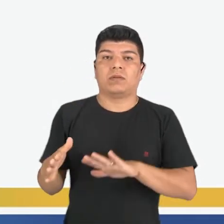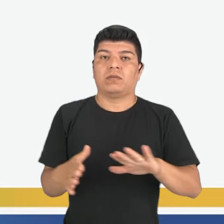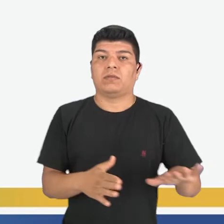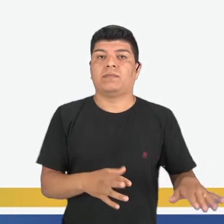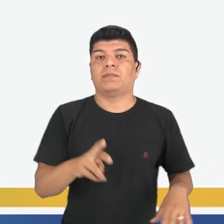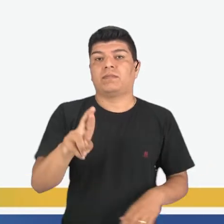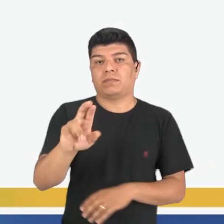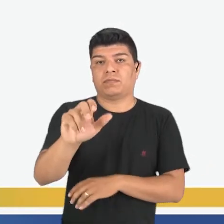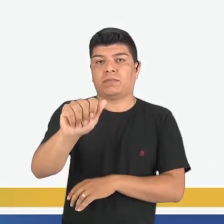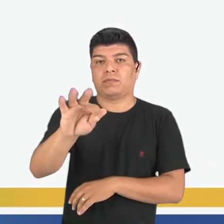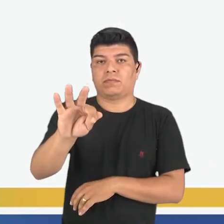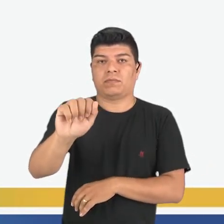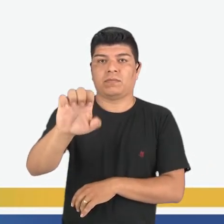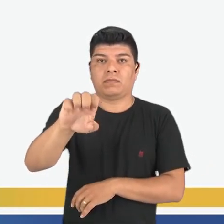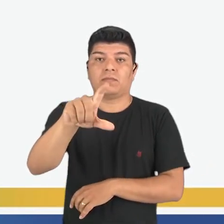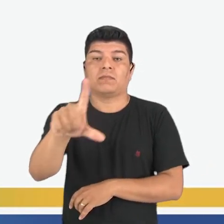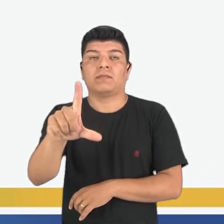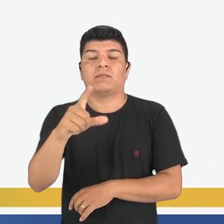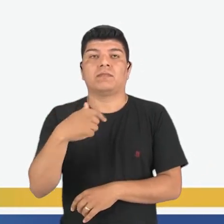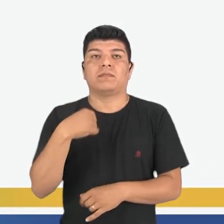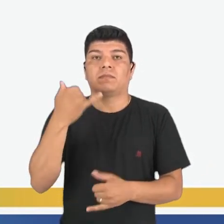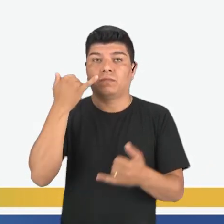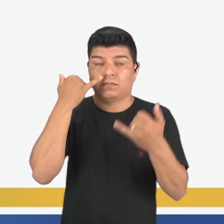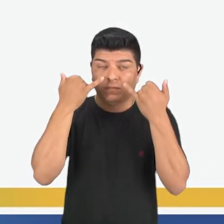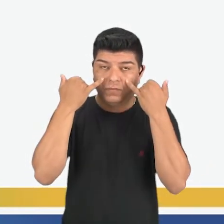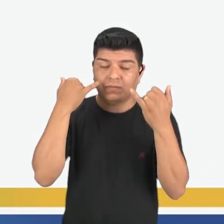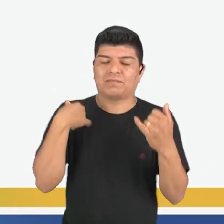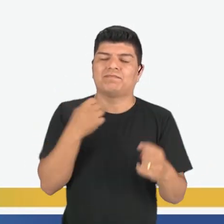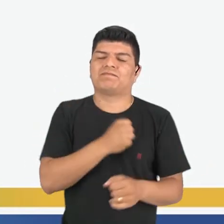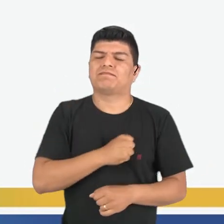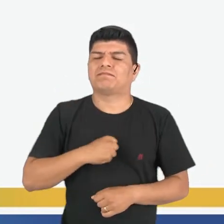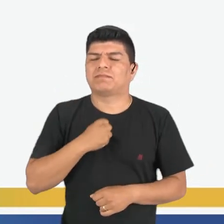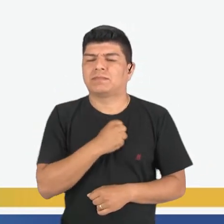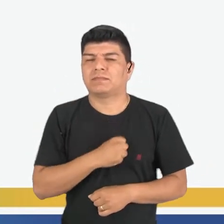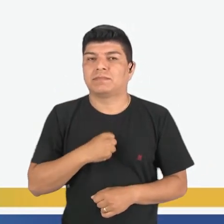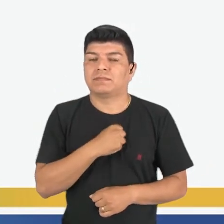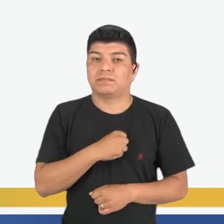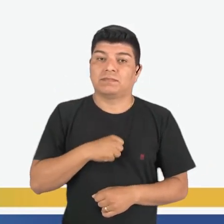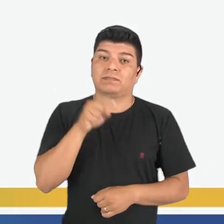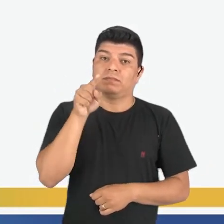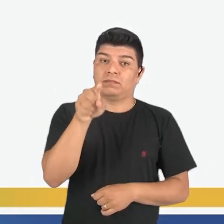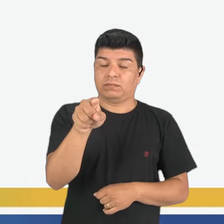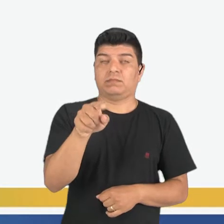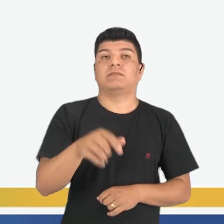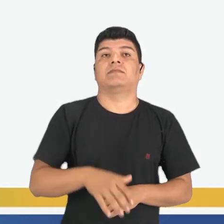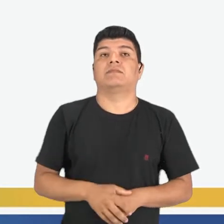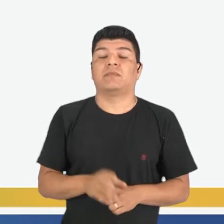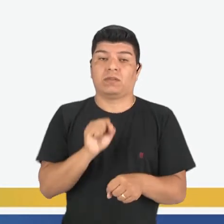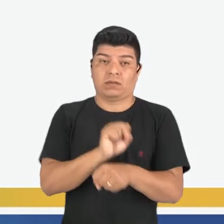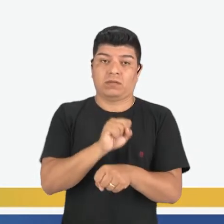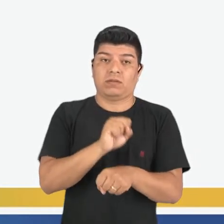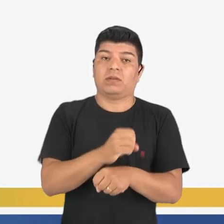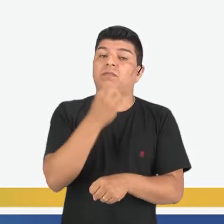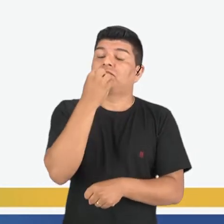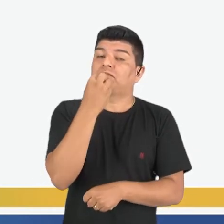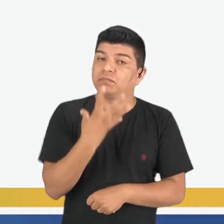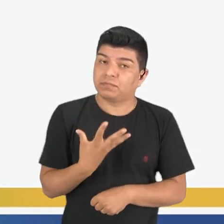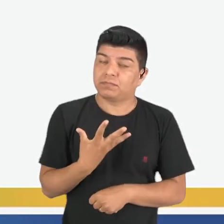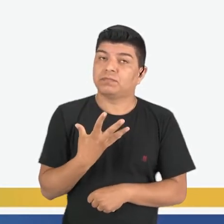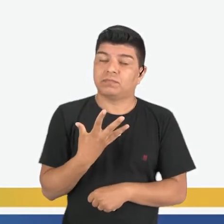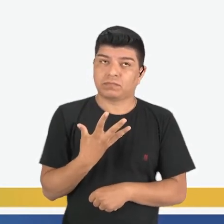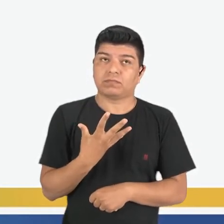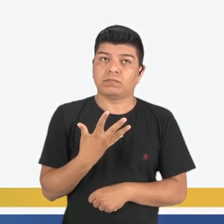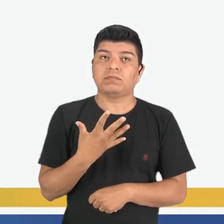Ó, aí aqui a mensagem. Estou com muita saudade de você. Espero que esteja